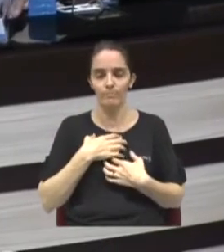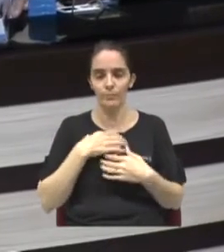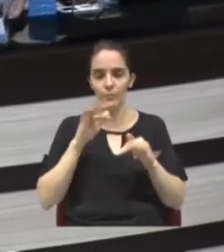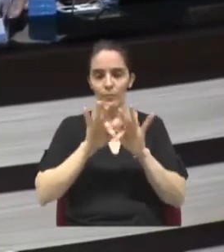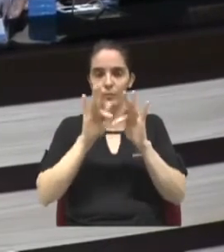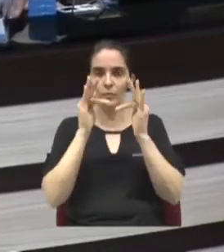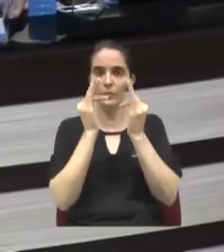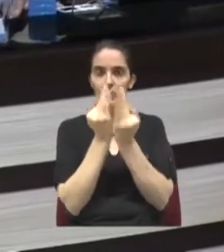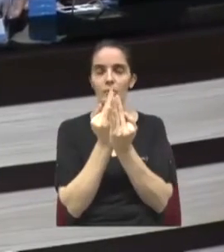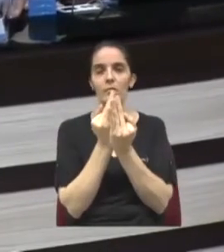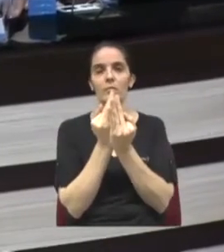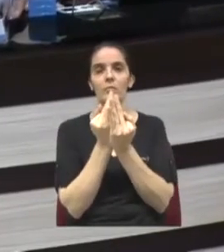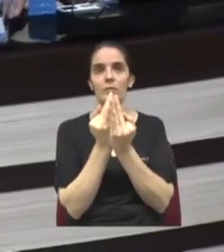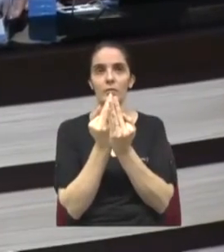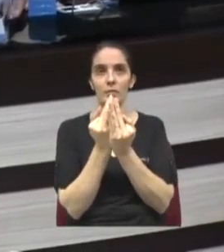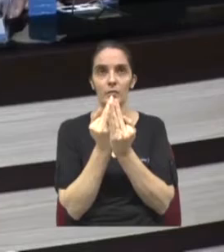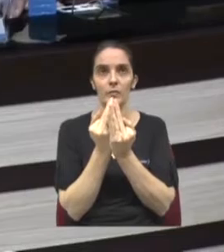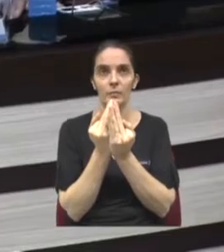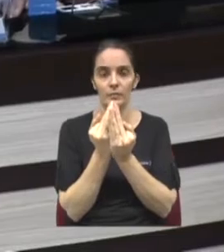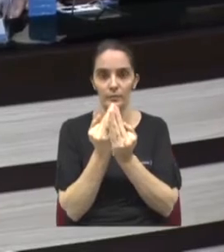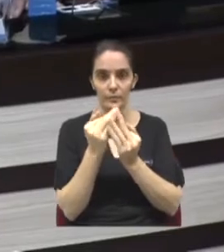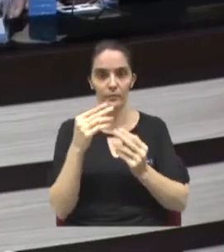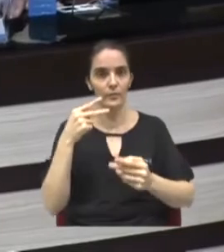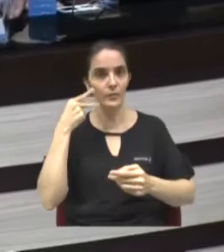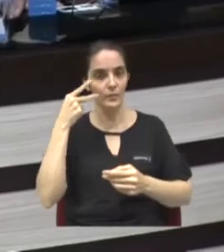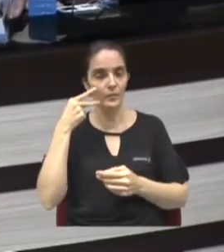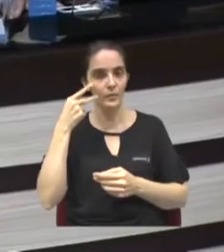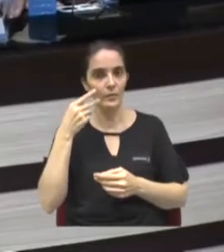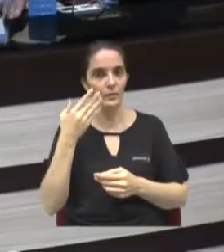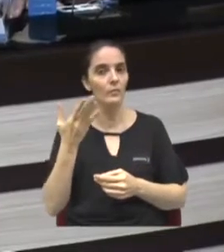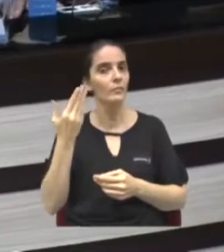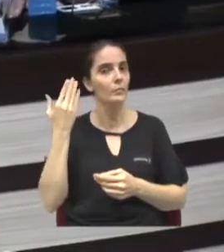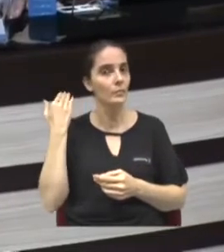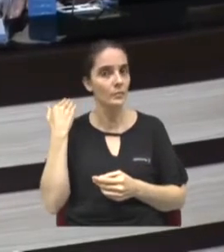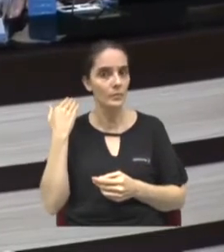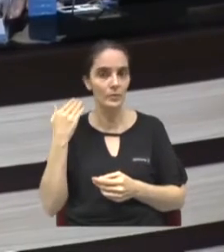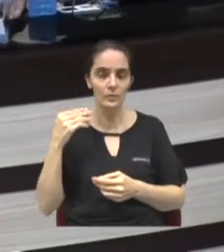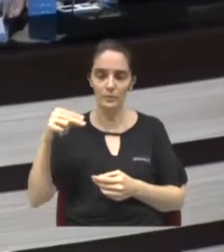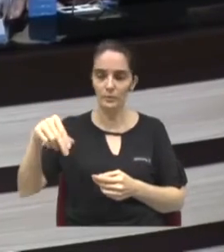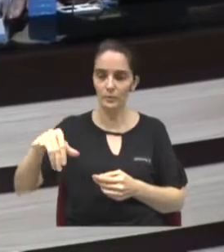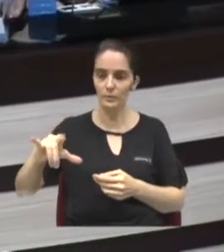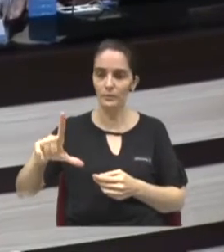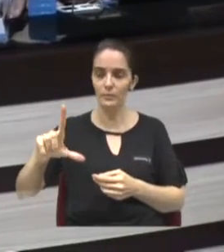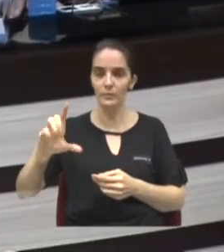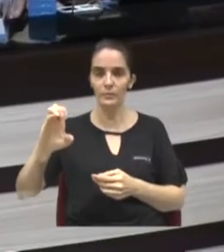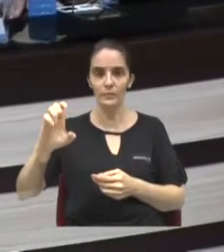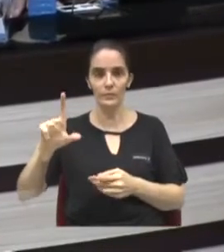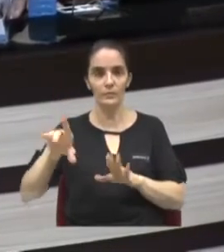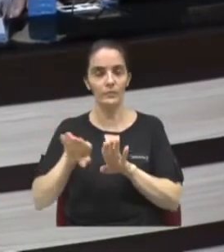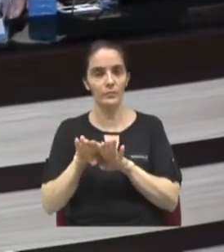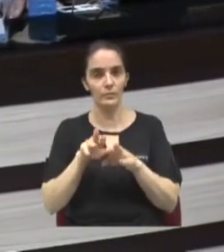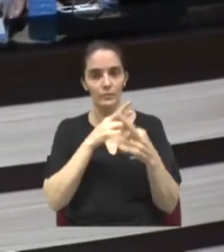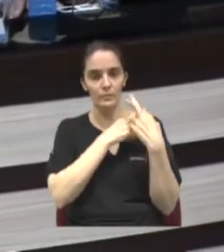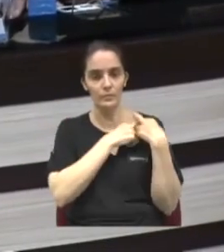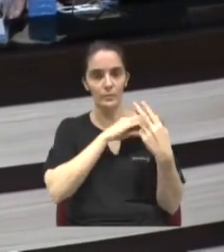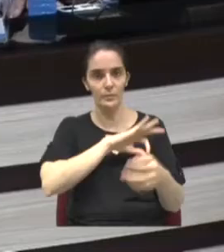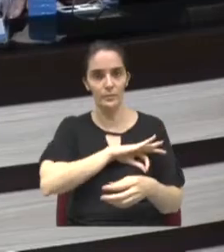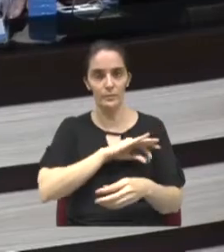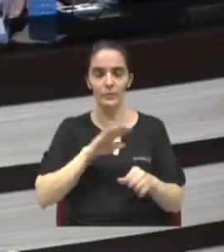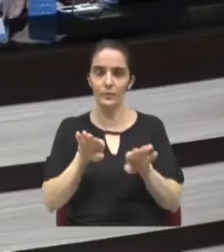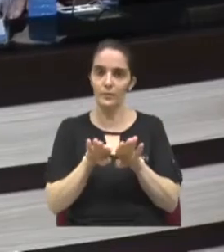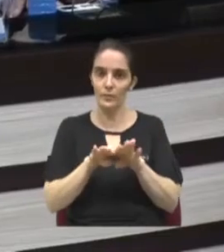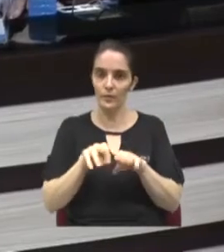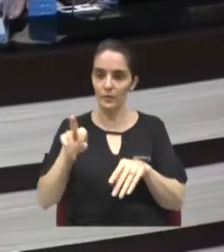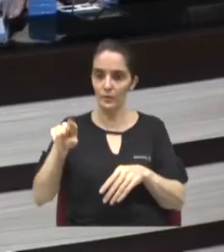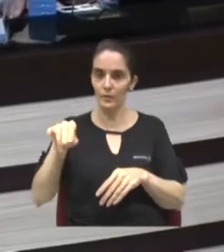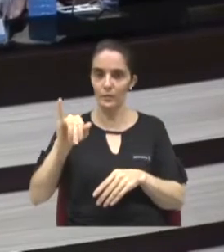família da ex-vereadora, sempre vereadora Nilce Segala, da delegada, e ao seu irmão Isaú, que